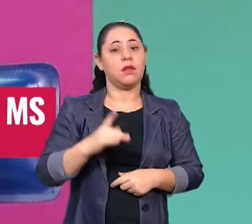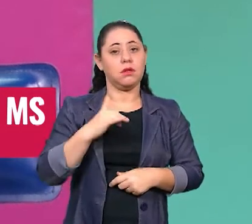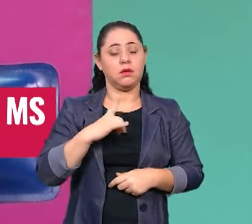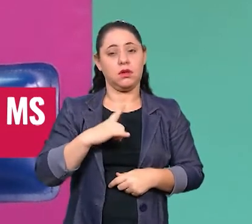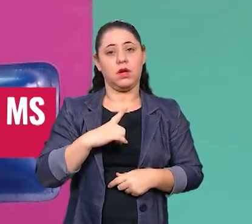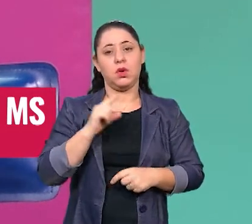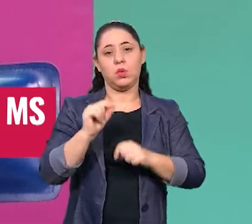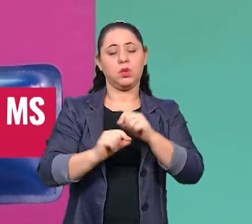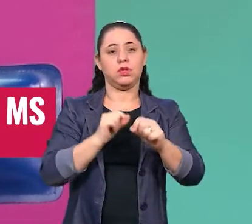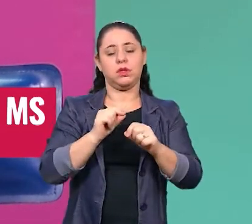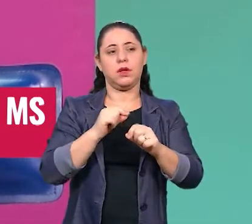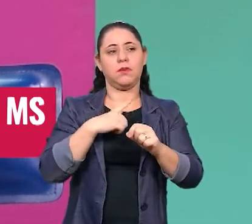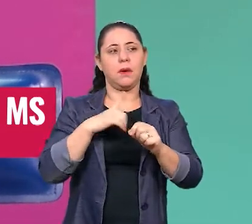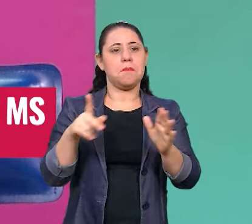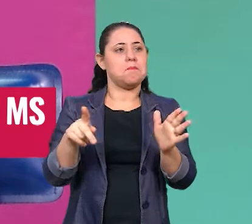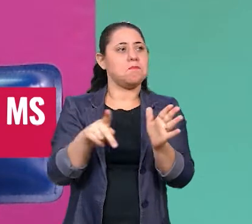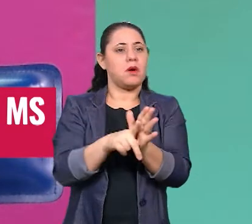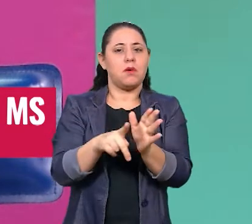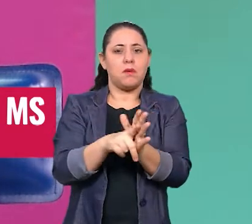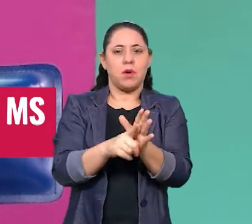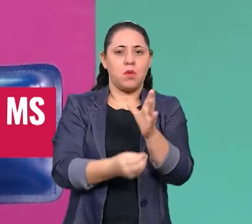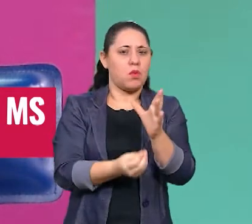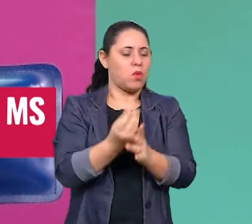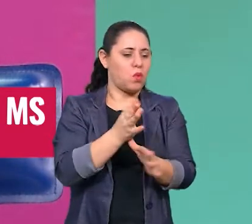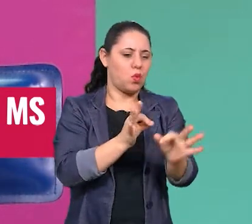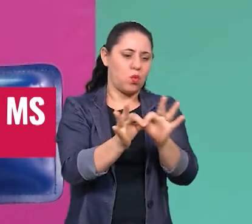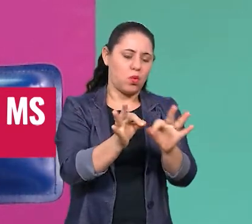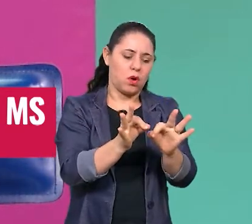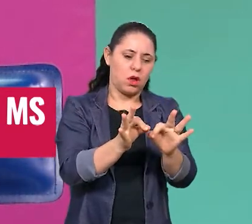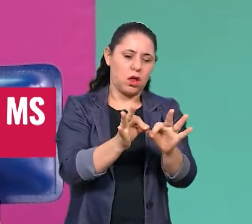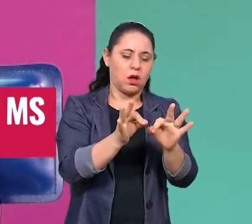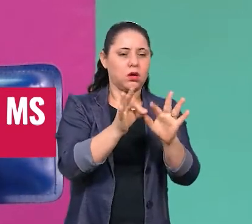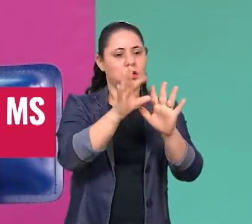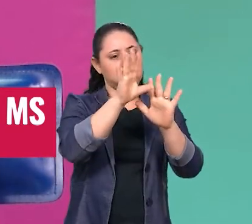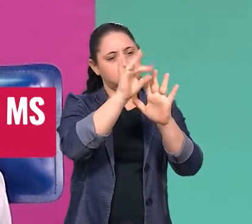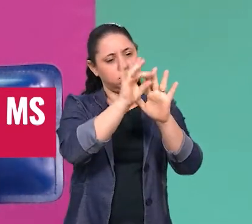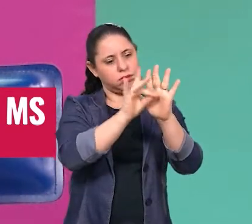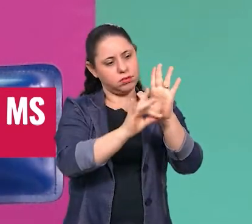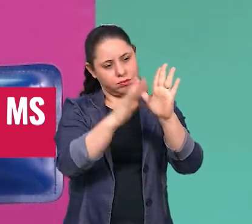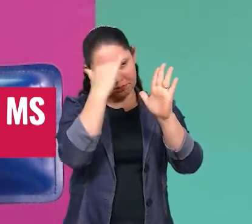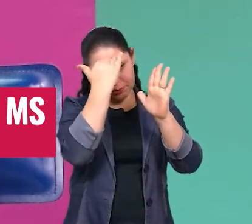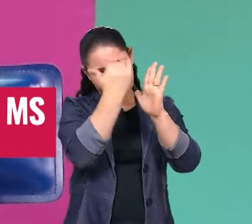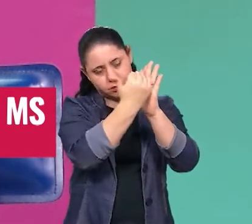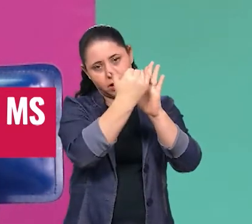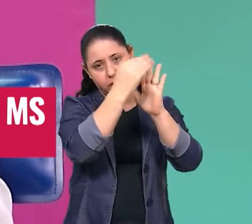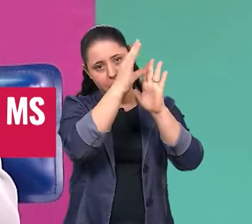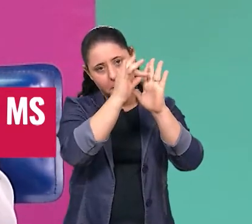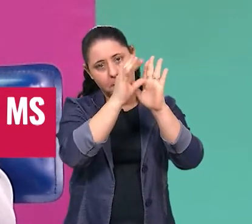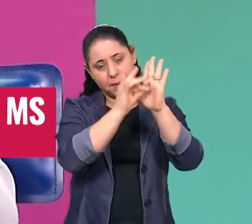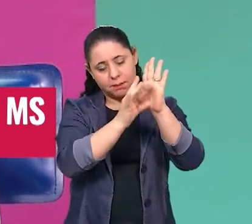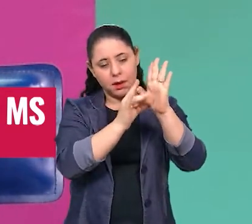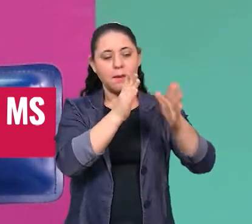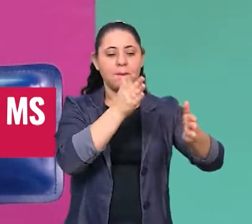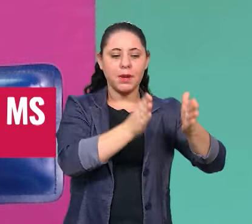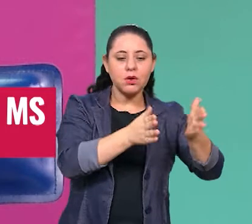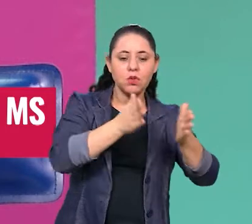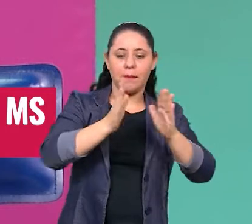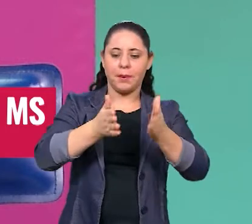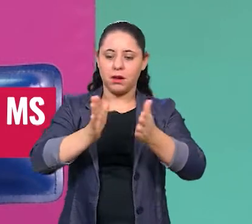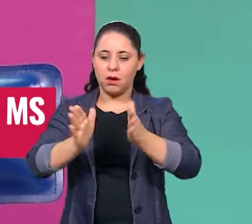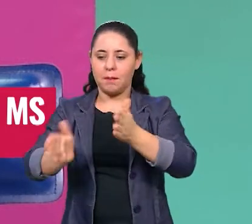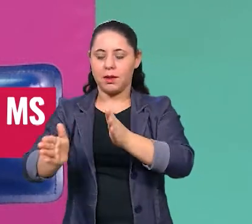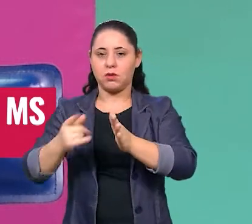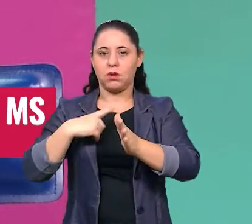vai mesmo da parte da produção, da gente poder seguir um escopo ali, onde a gente pode ter em cada edição, assegurar que as linguagens elas